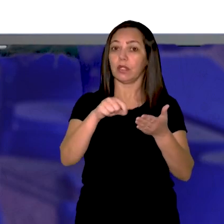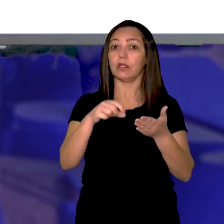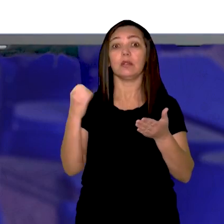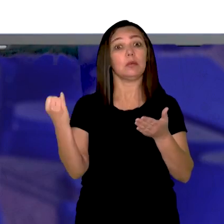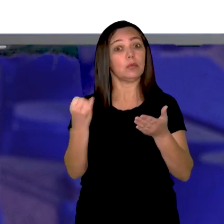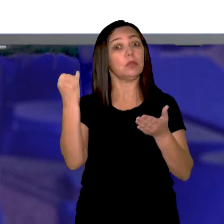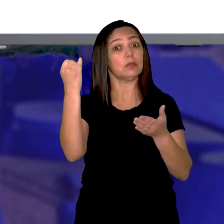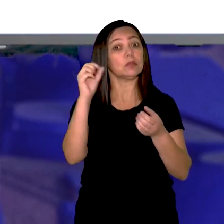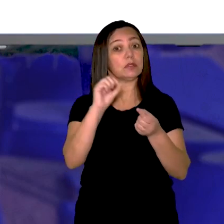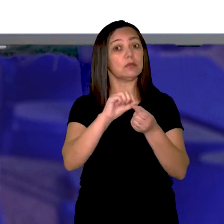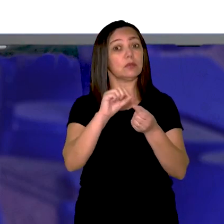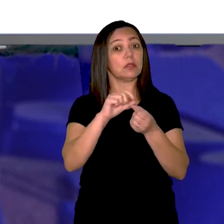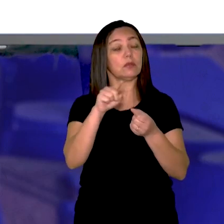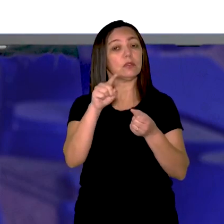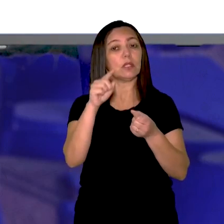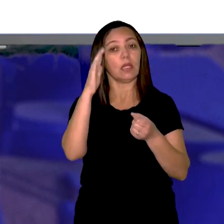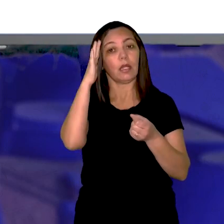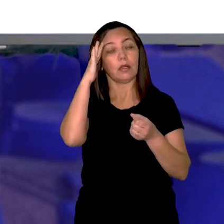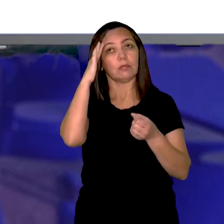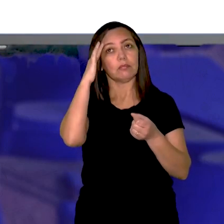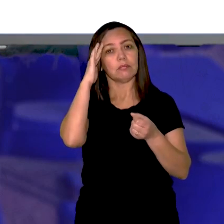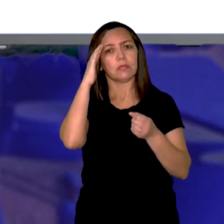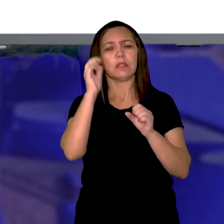aí para ajudar vocês